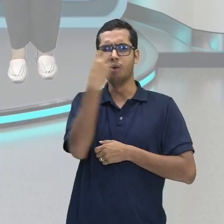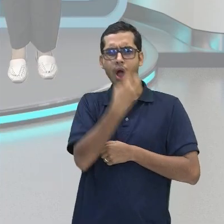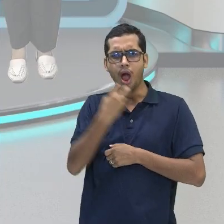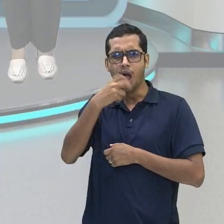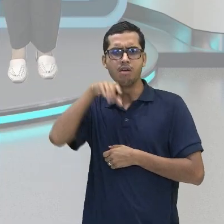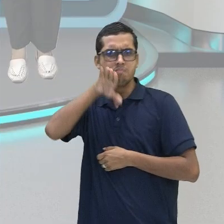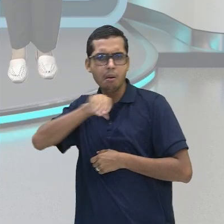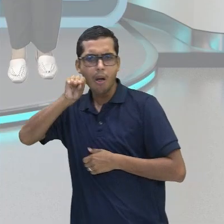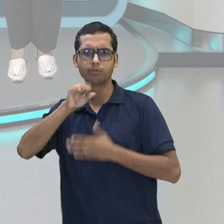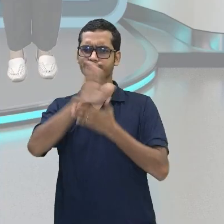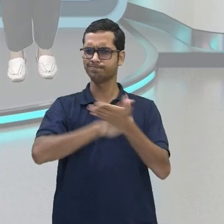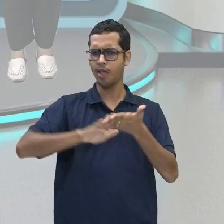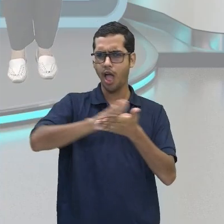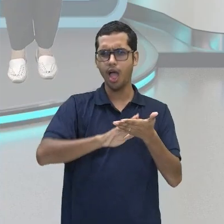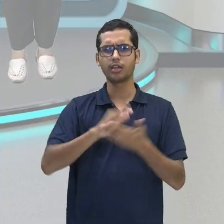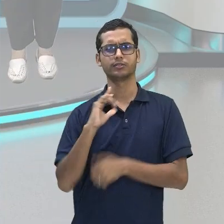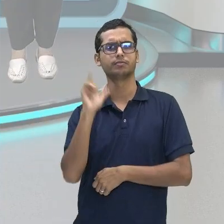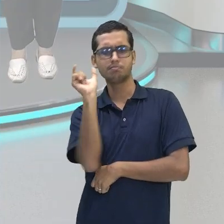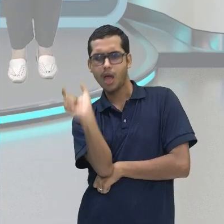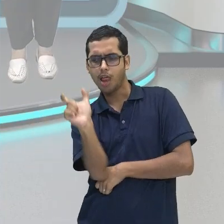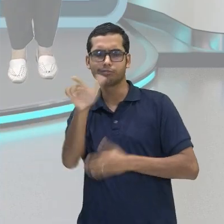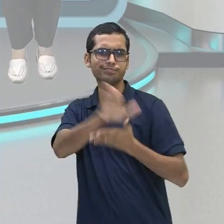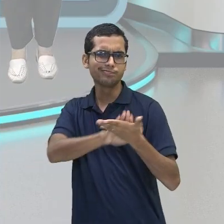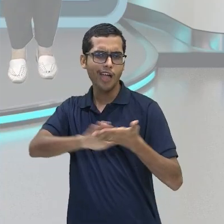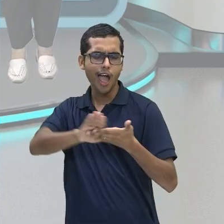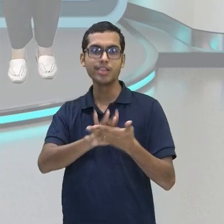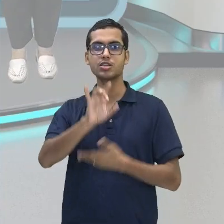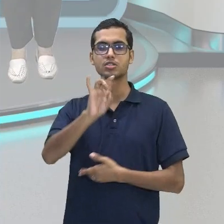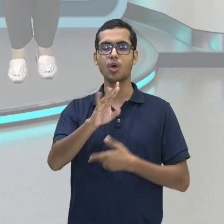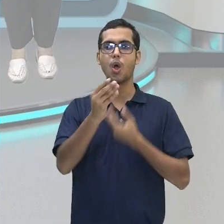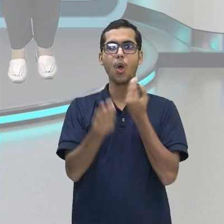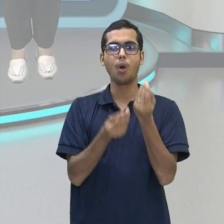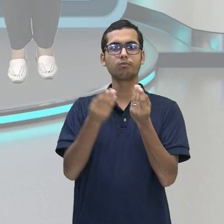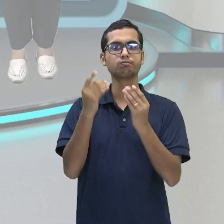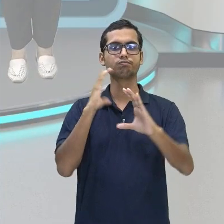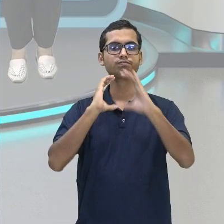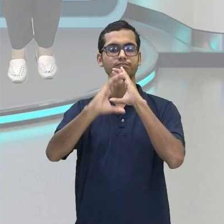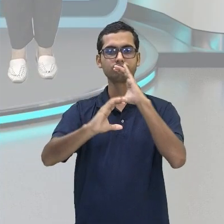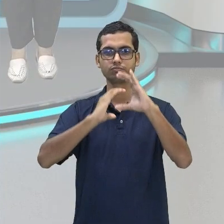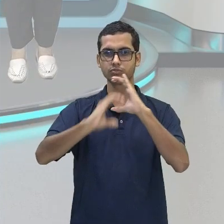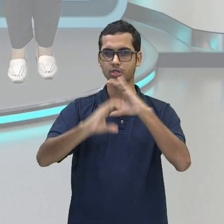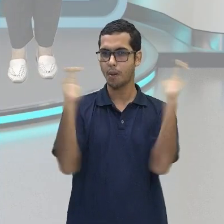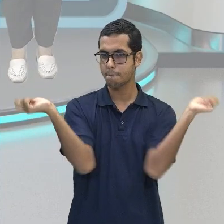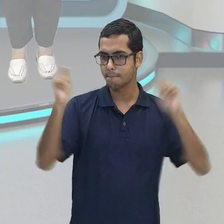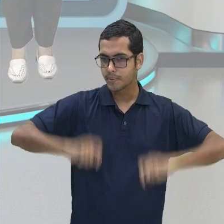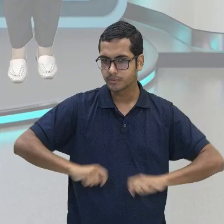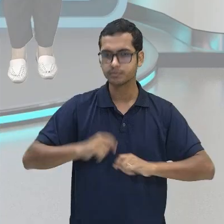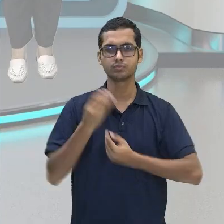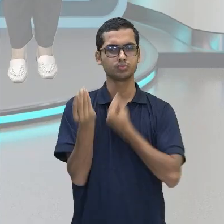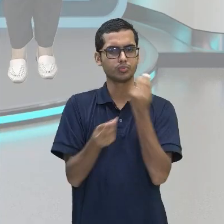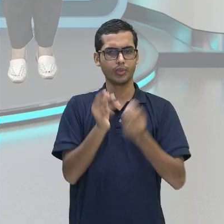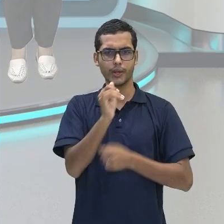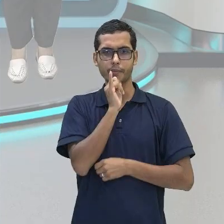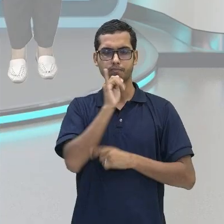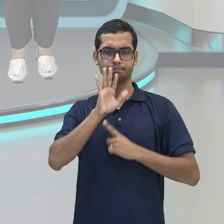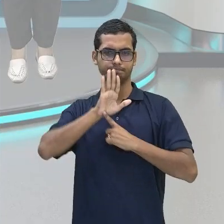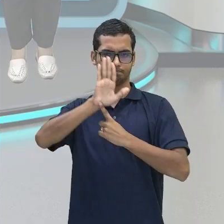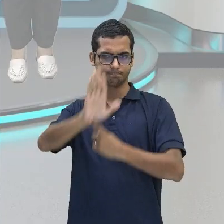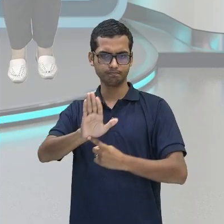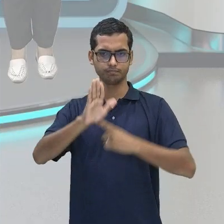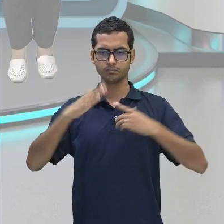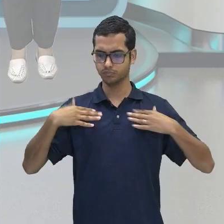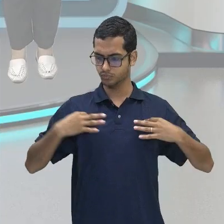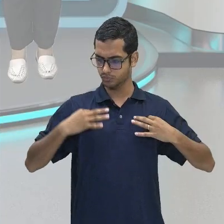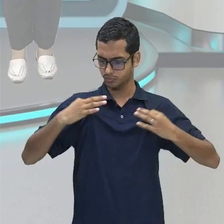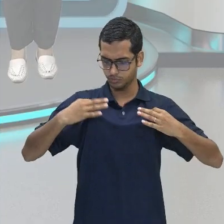você estivesse comunicando? Ora, atualmente se fala muito da forma como você se apresenta,